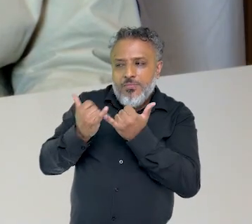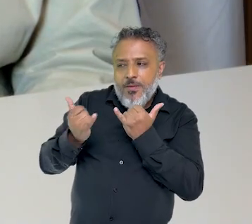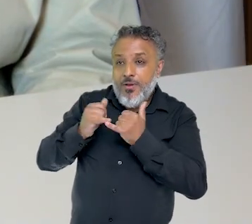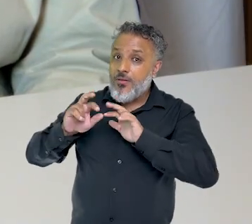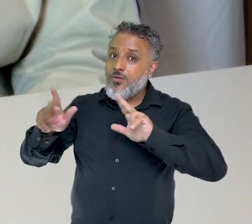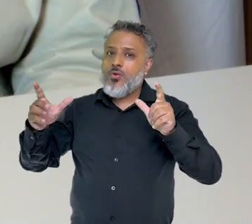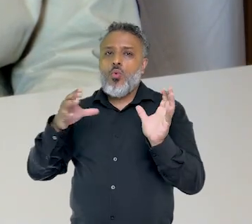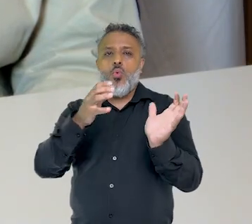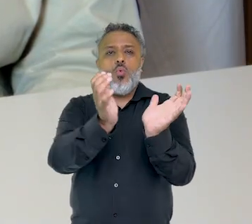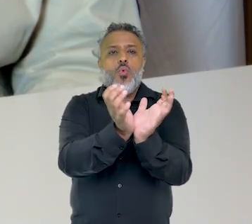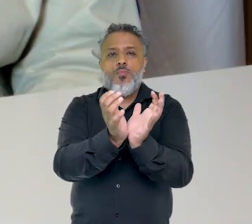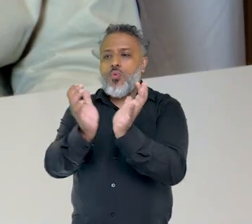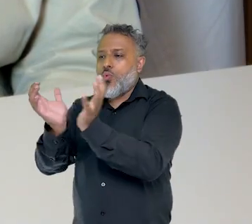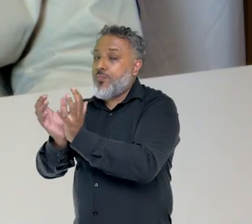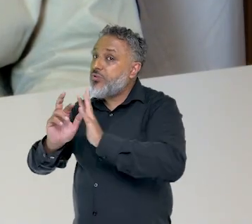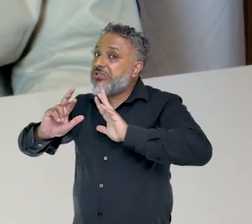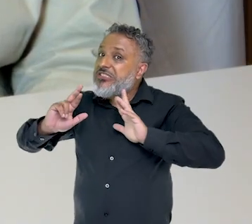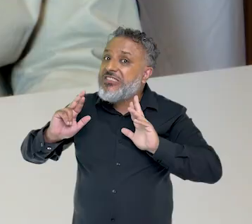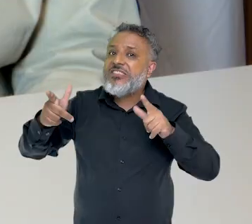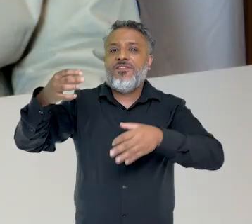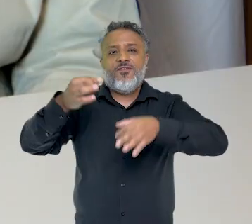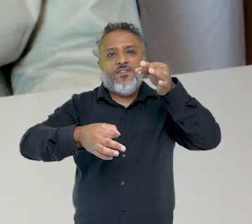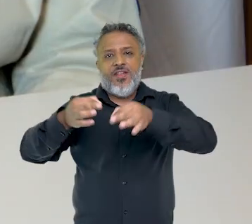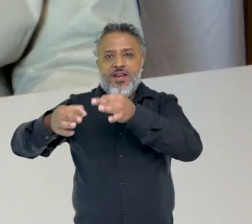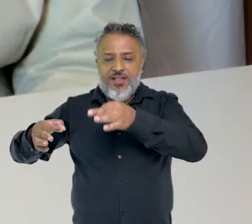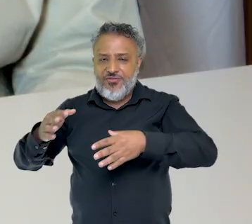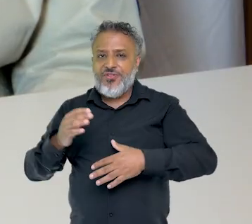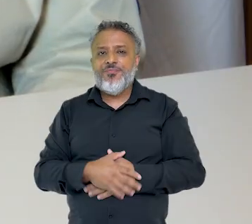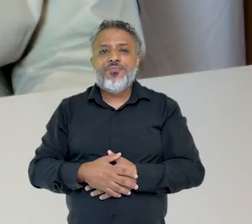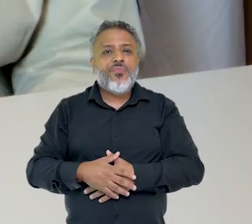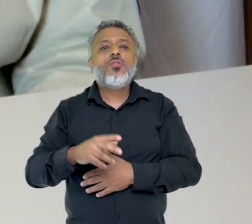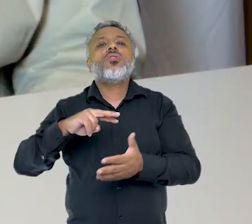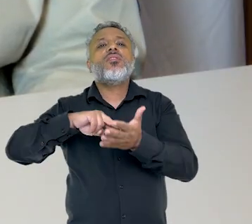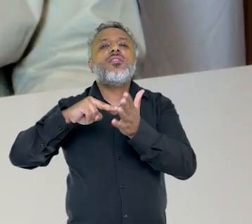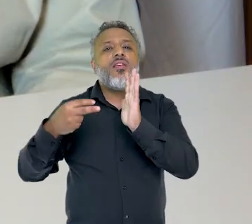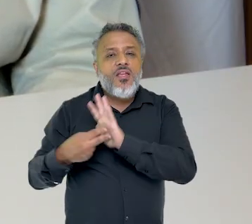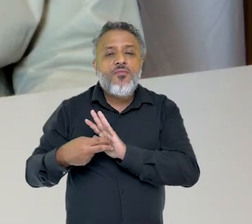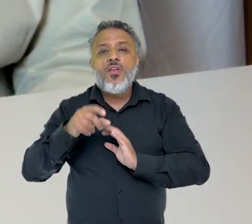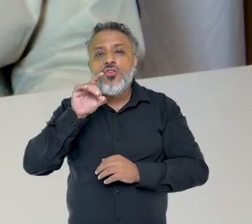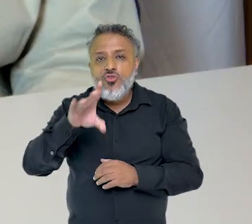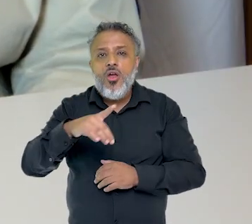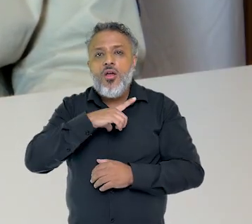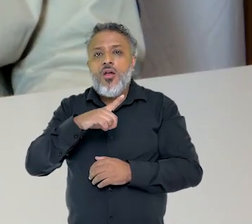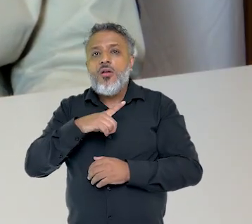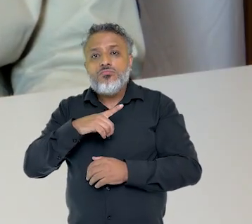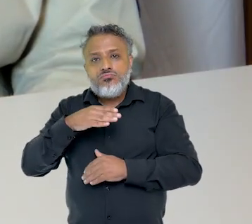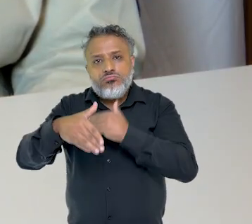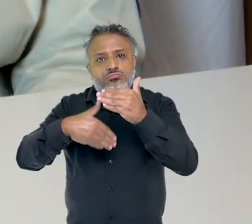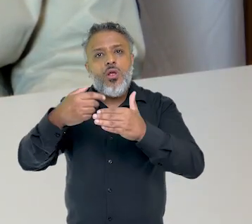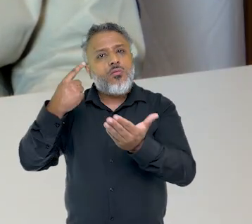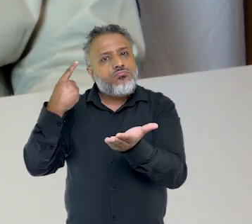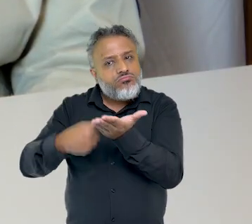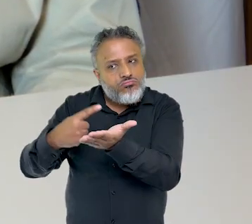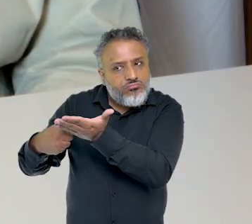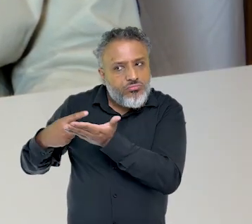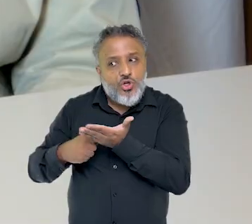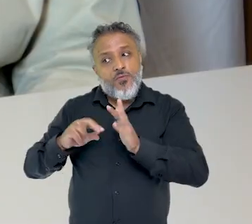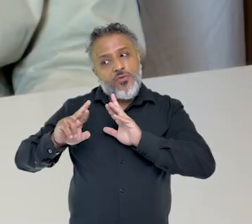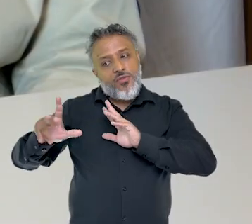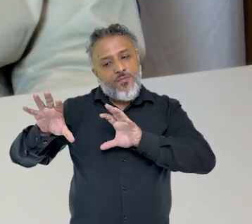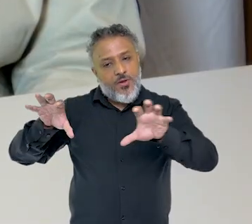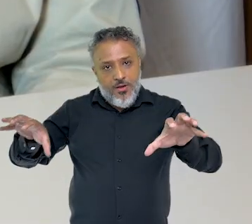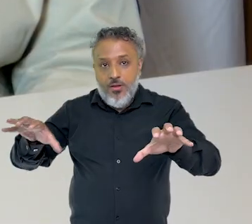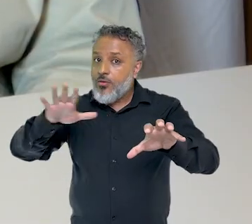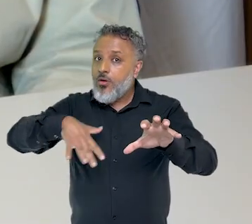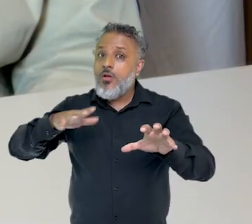dois grupos, duas categorias jurídicas distintas, o que significa que só são regidos por normativas distintas, tanto no